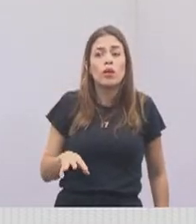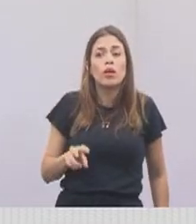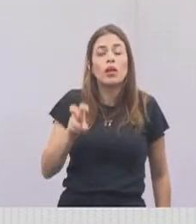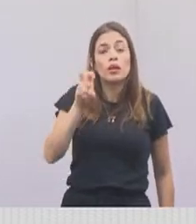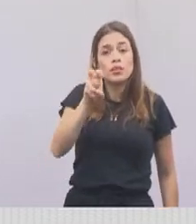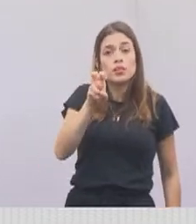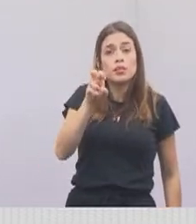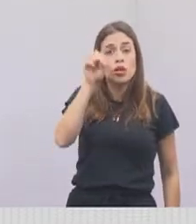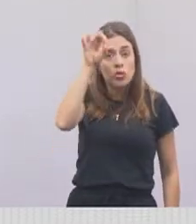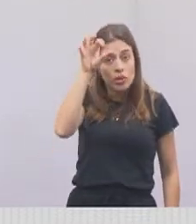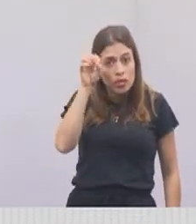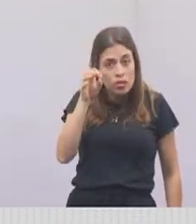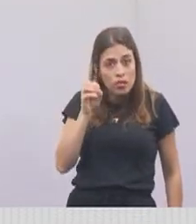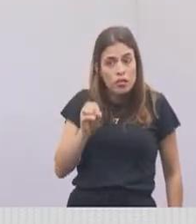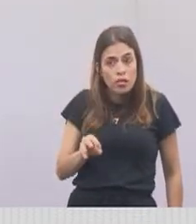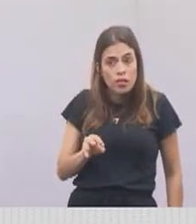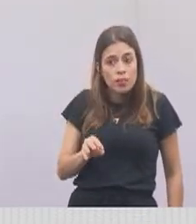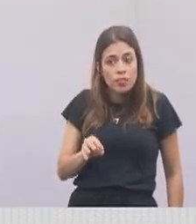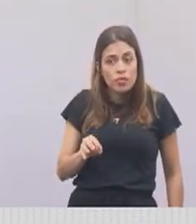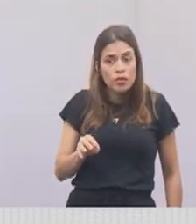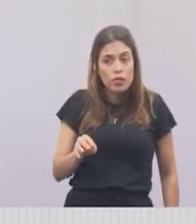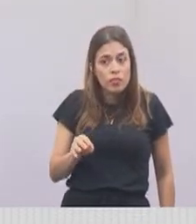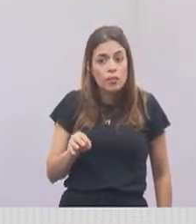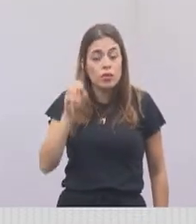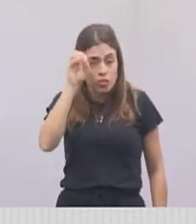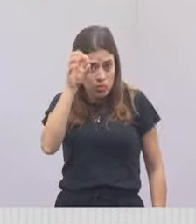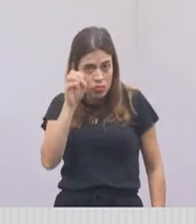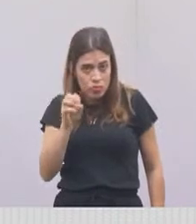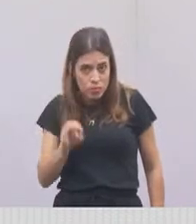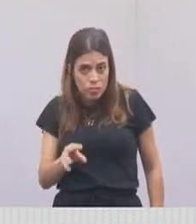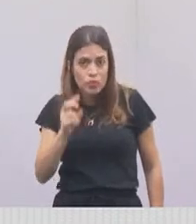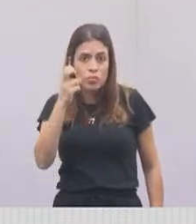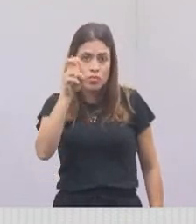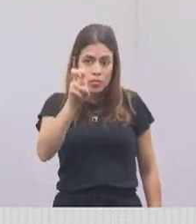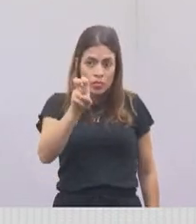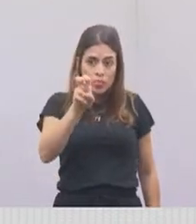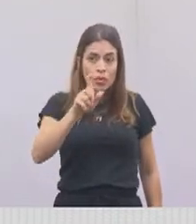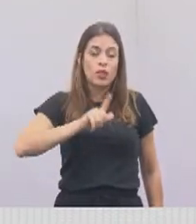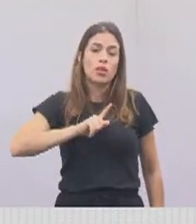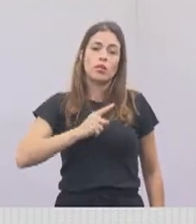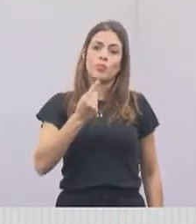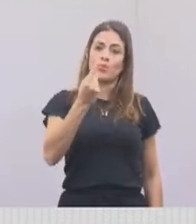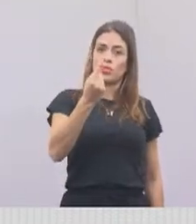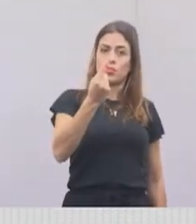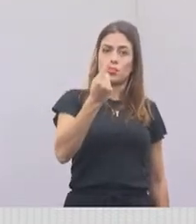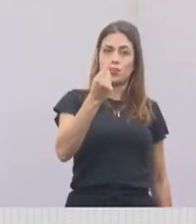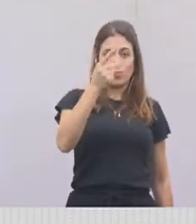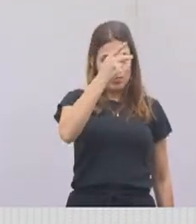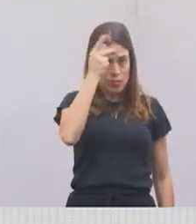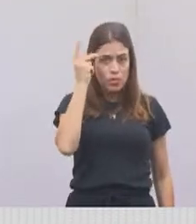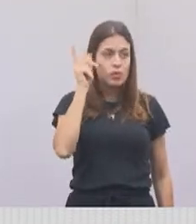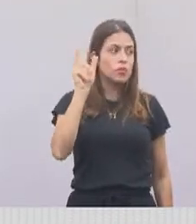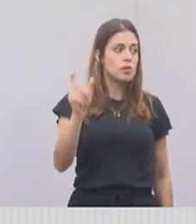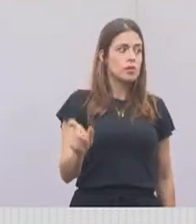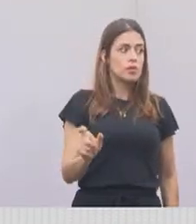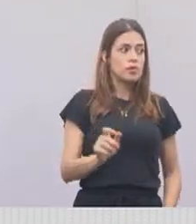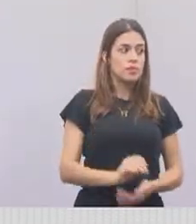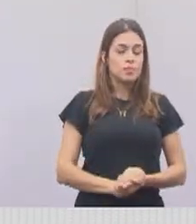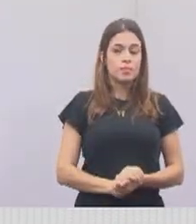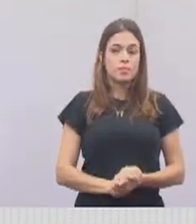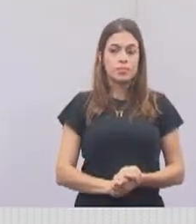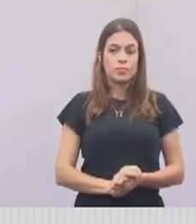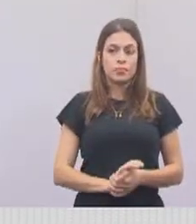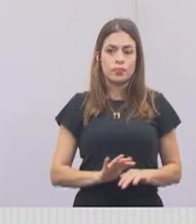5 semáforos, nós fizemos esse exercício, a cada 5 semáforos já tem uma pessoa. A cada 5 tem uma